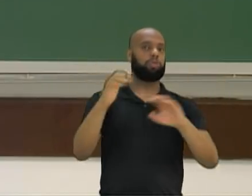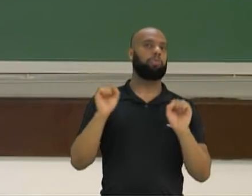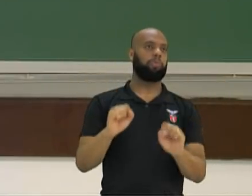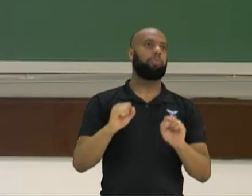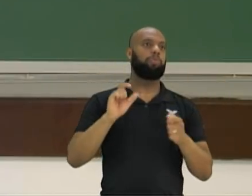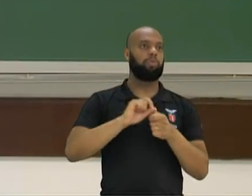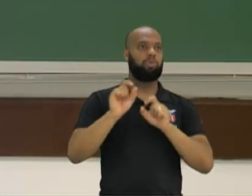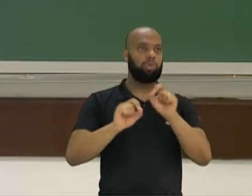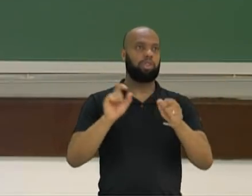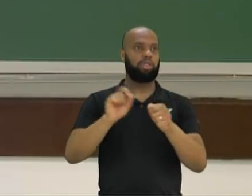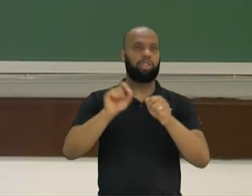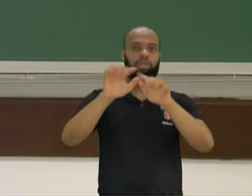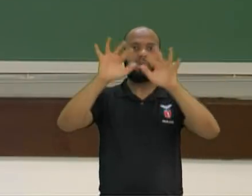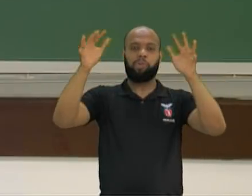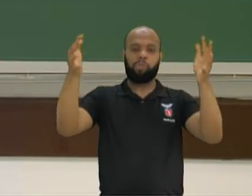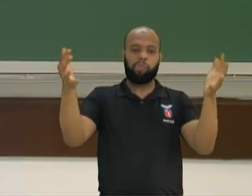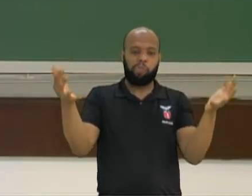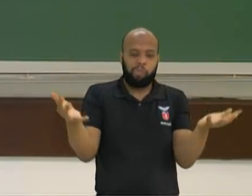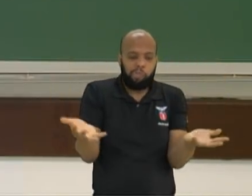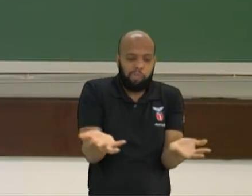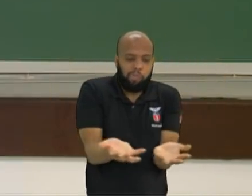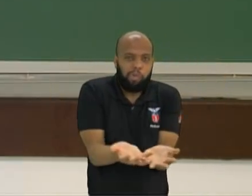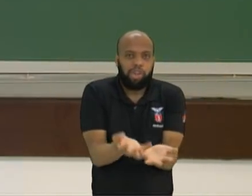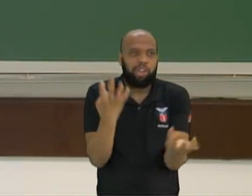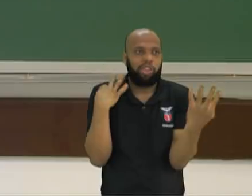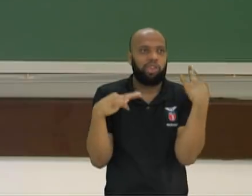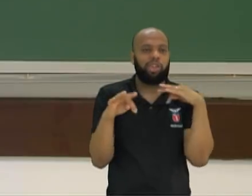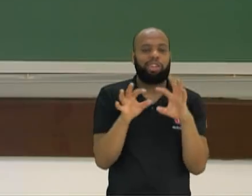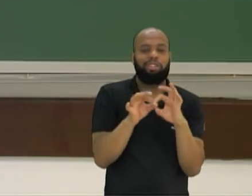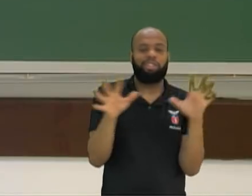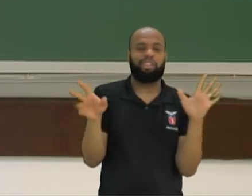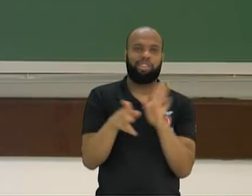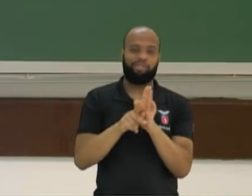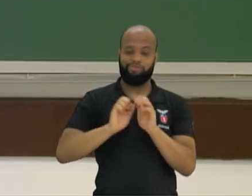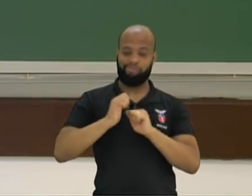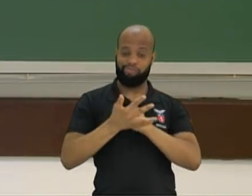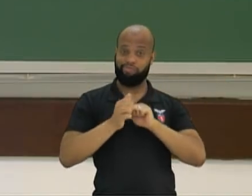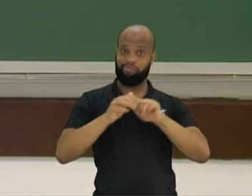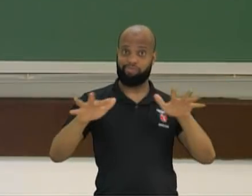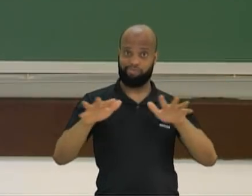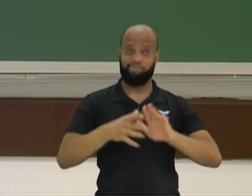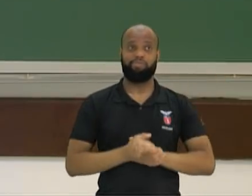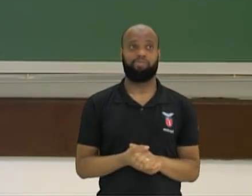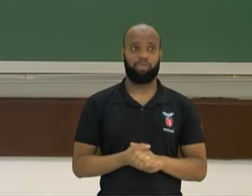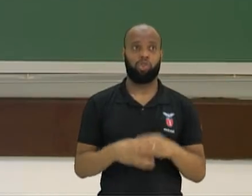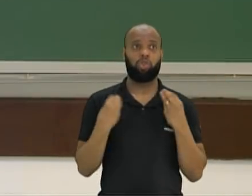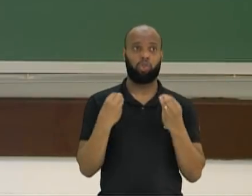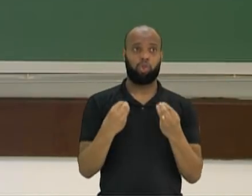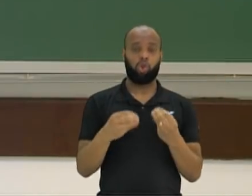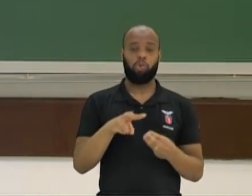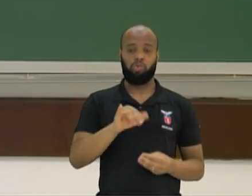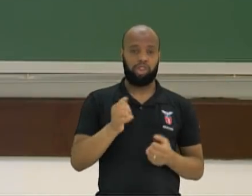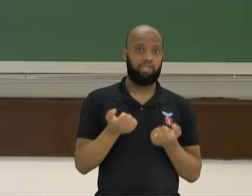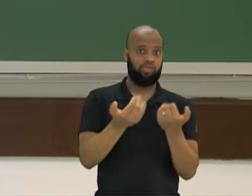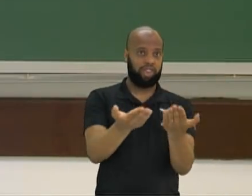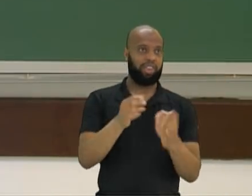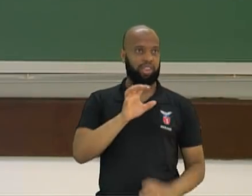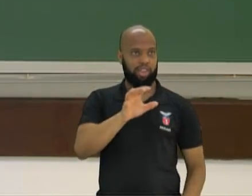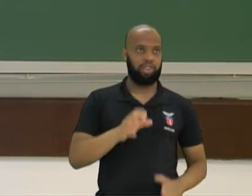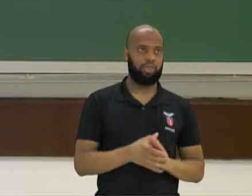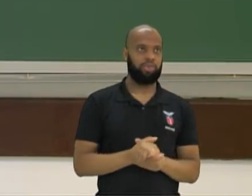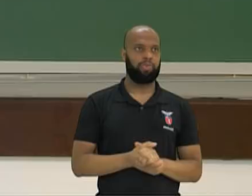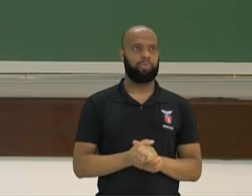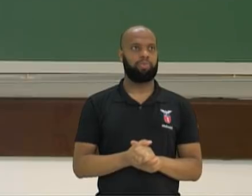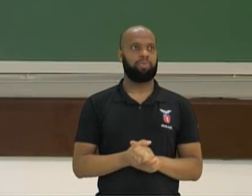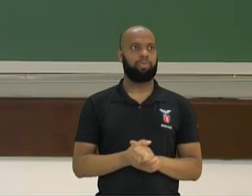Uma bolha turística livre da Covid-19. Como eles vão oferecer isso, né?